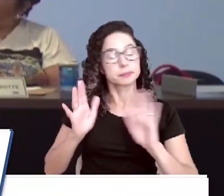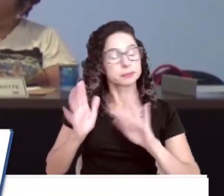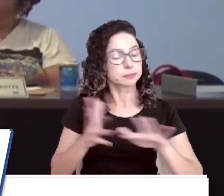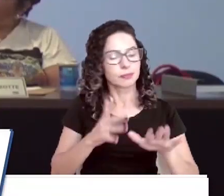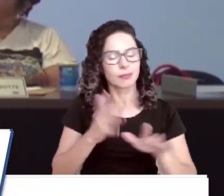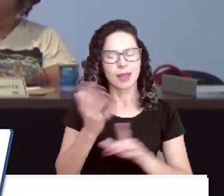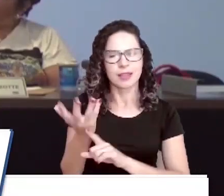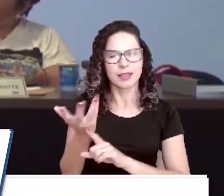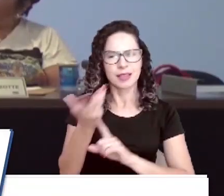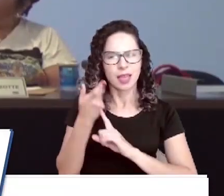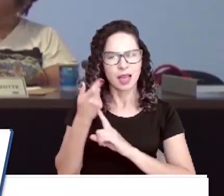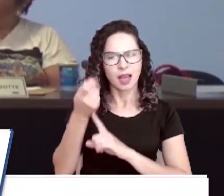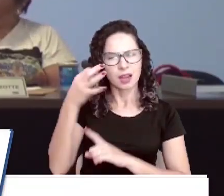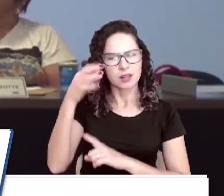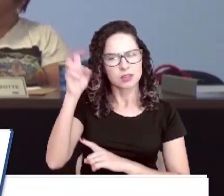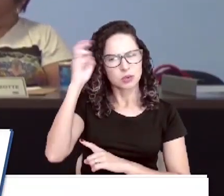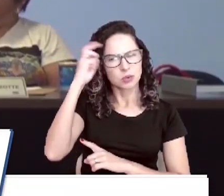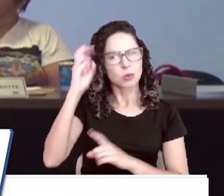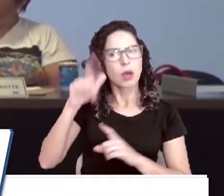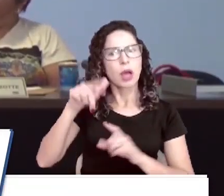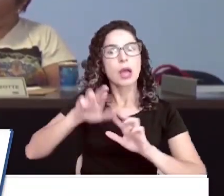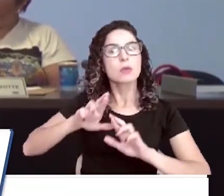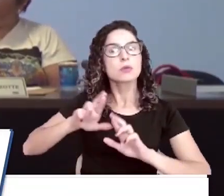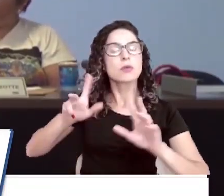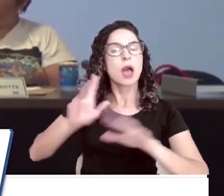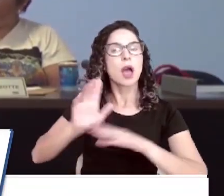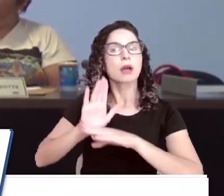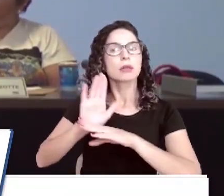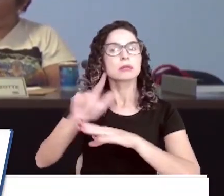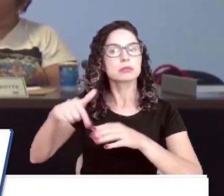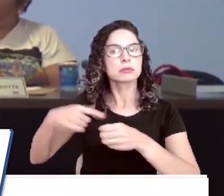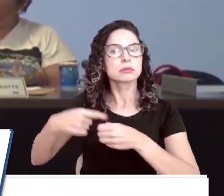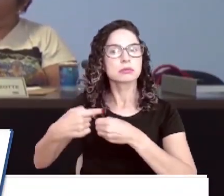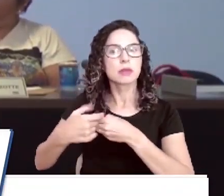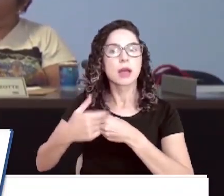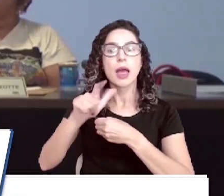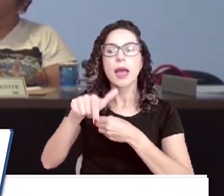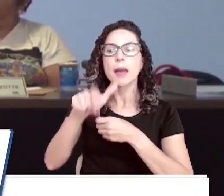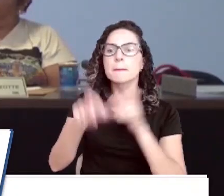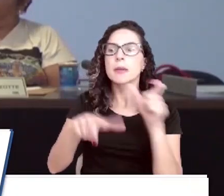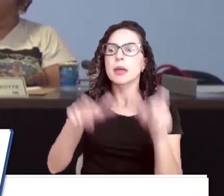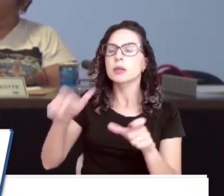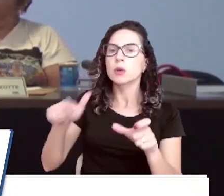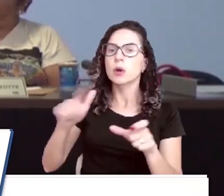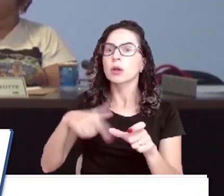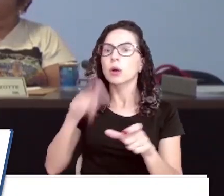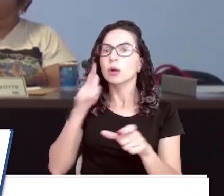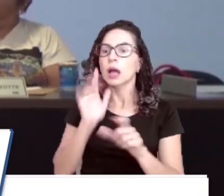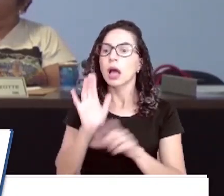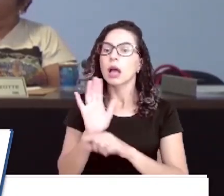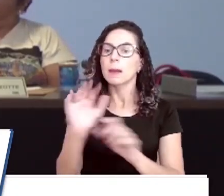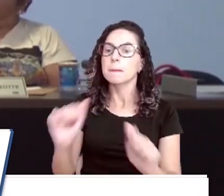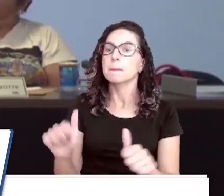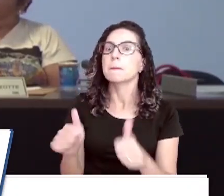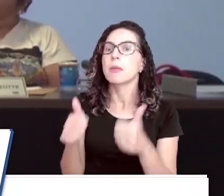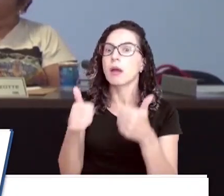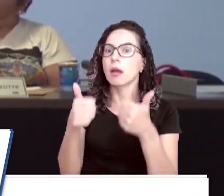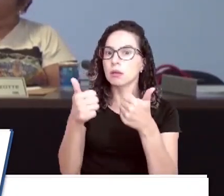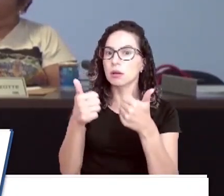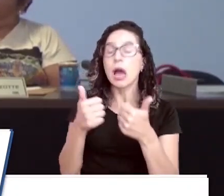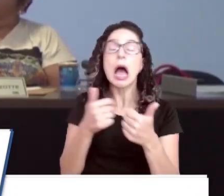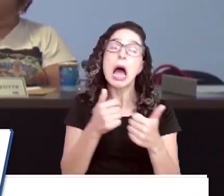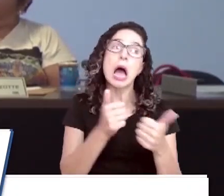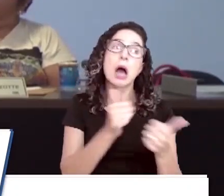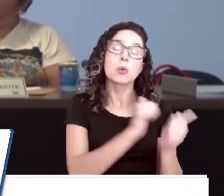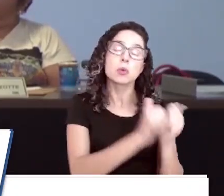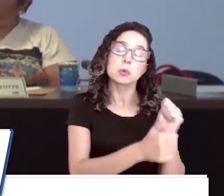cultura é o diferente na nossa cidade. São pessoas que nós temos que melhorar a qualidade. Através do esporte faz, mas